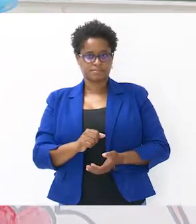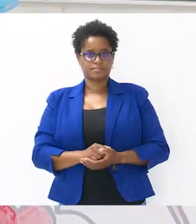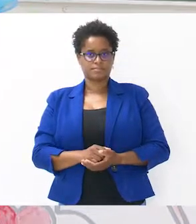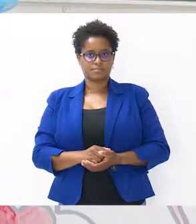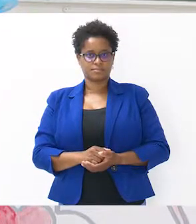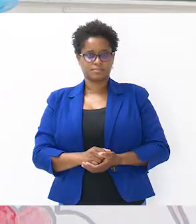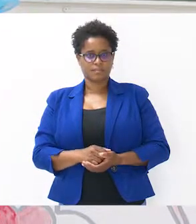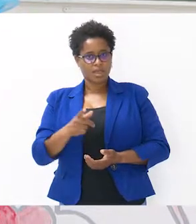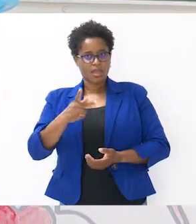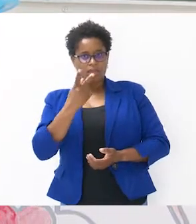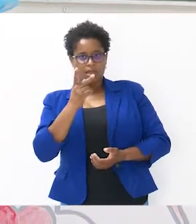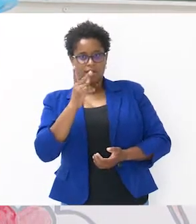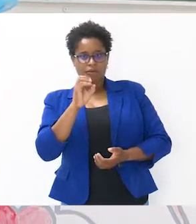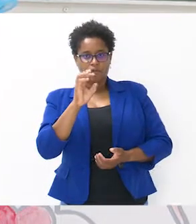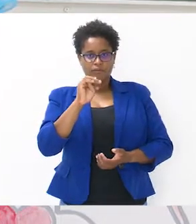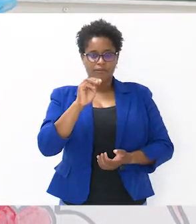Vossa Excelência,